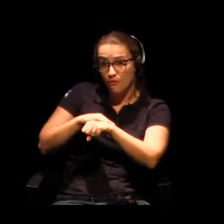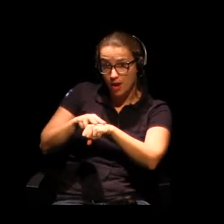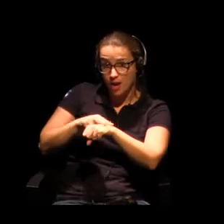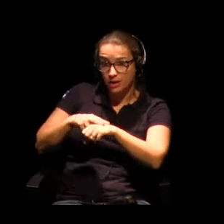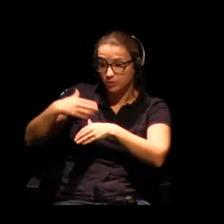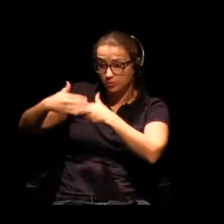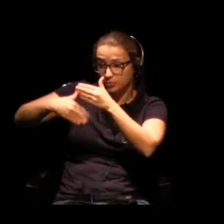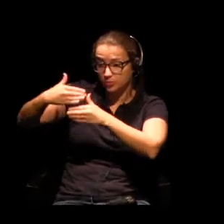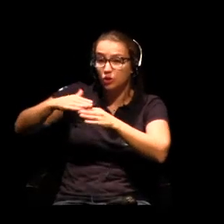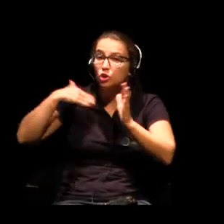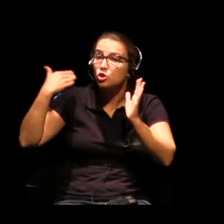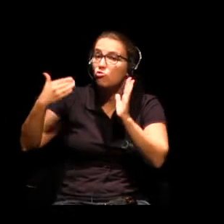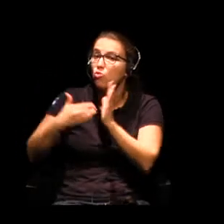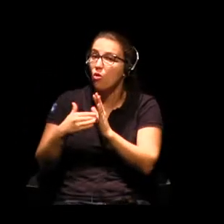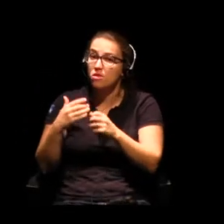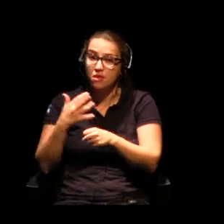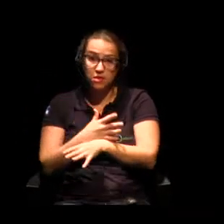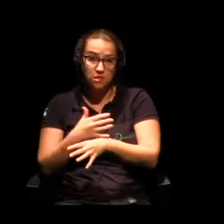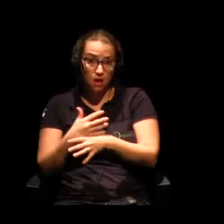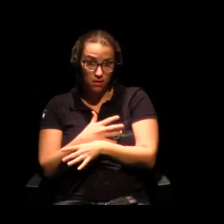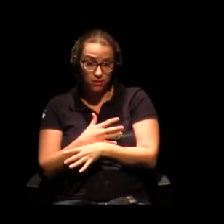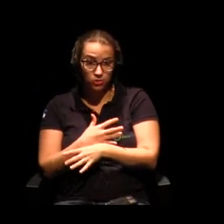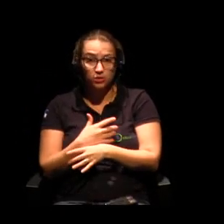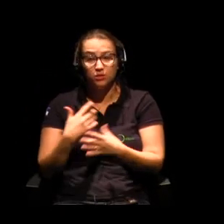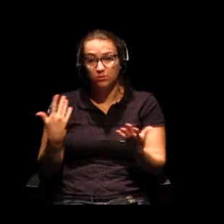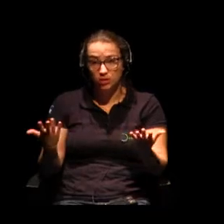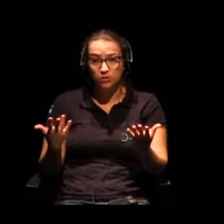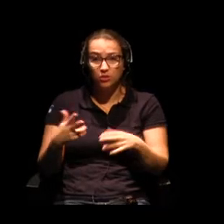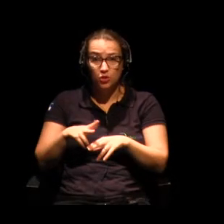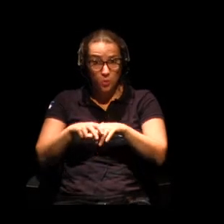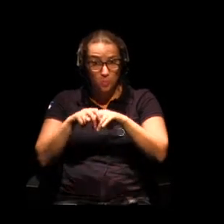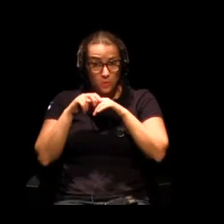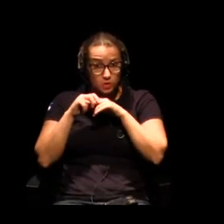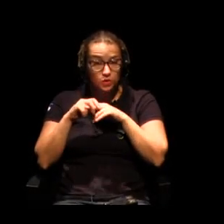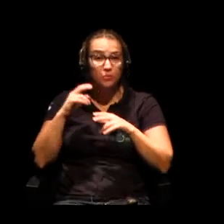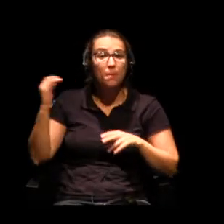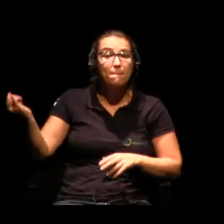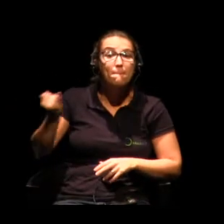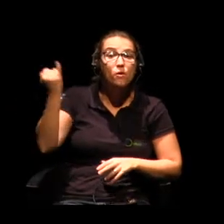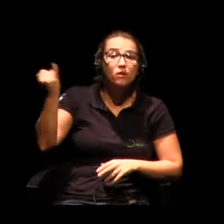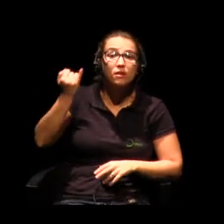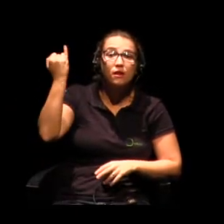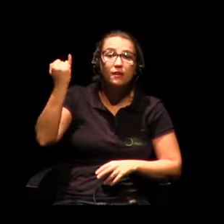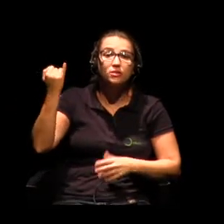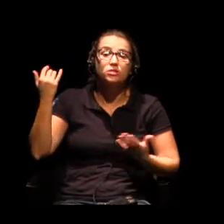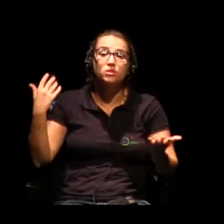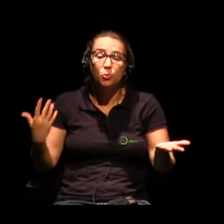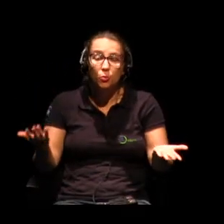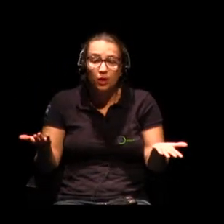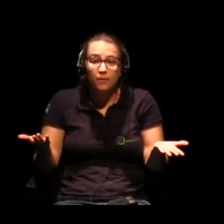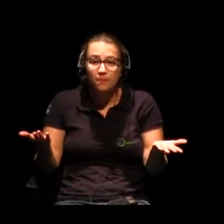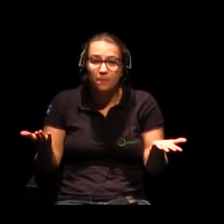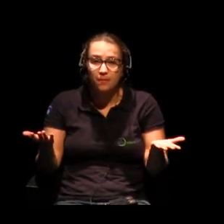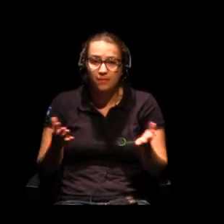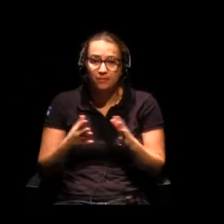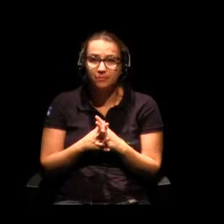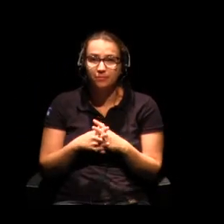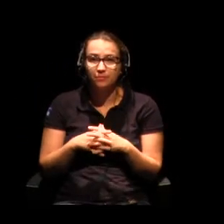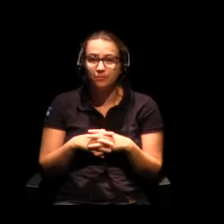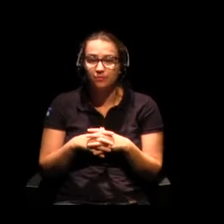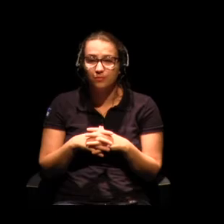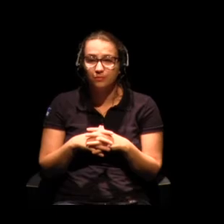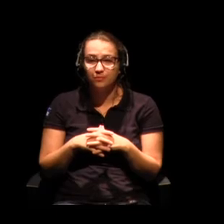essa infraestrutura verde está sendo desenvolvida em toda a cidade, e um dos motivos para a importância disso é